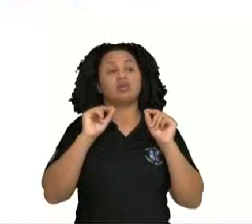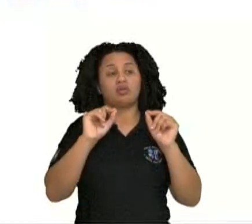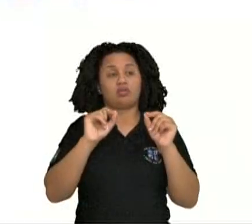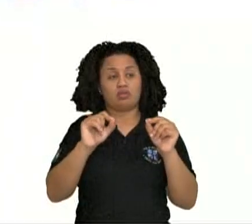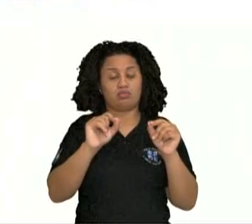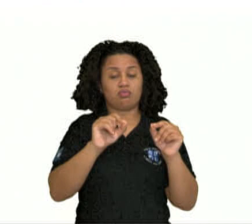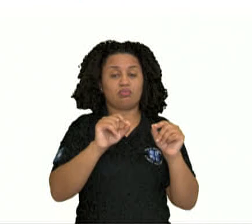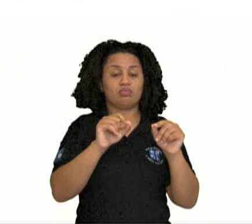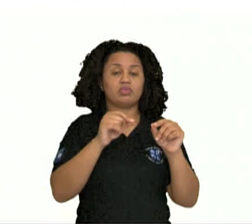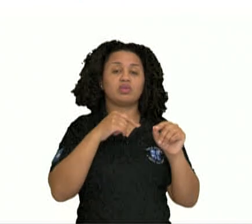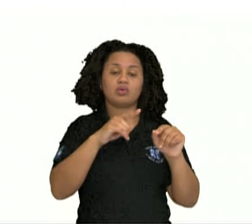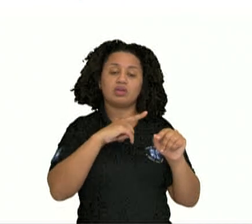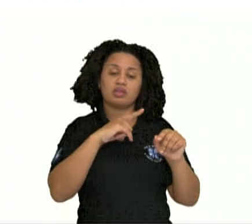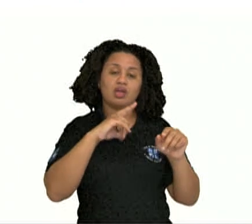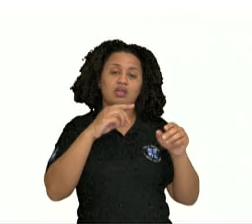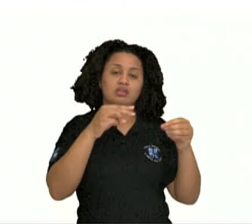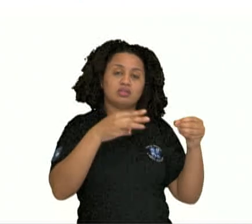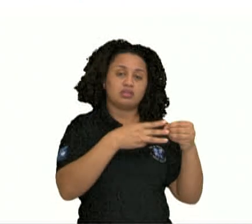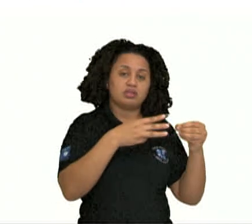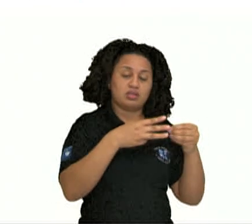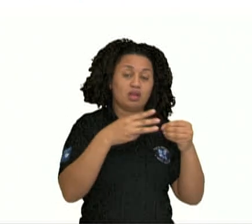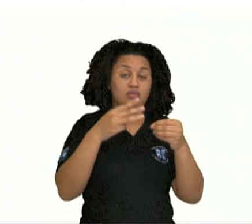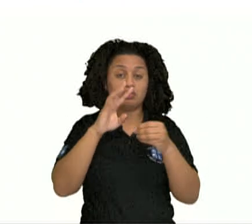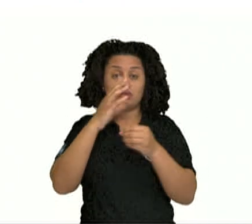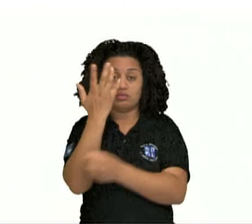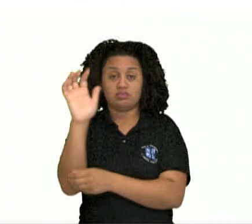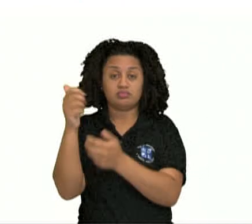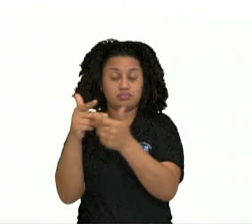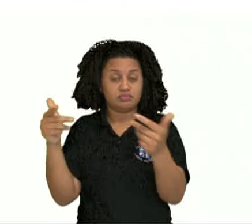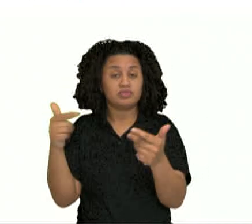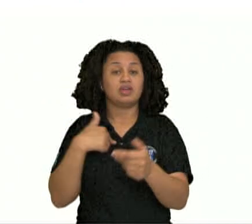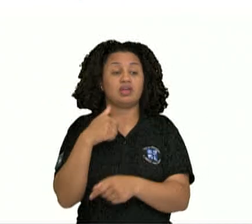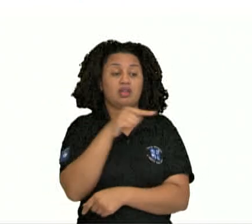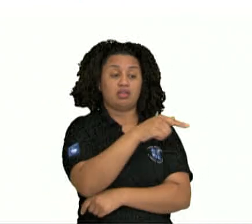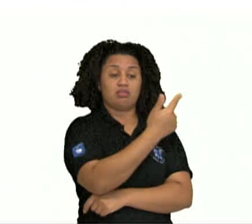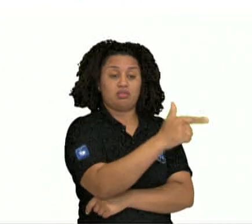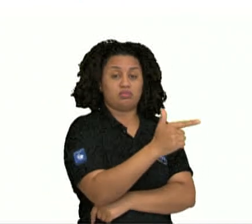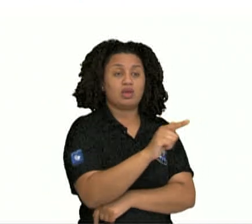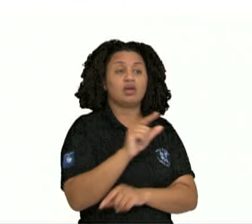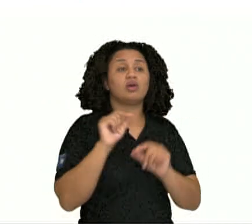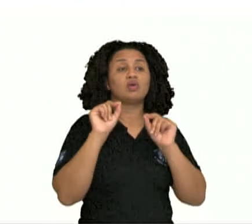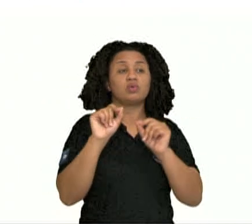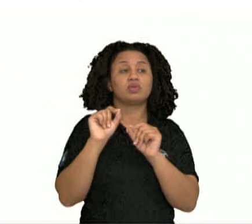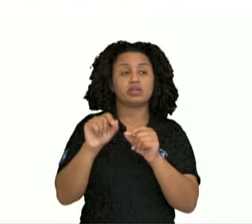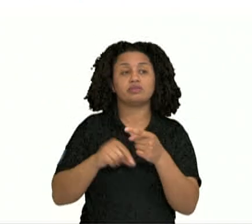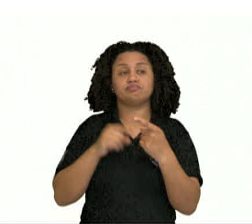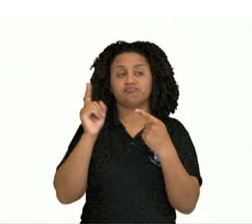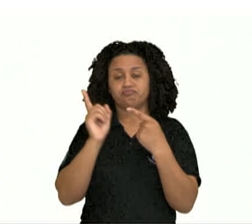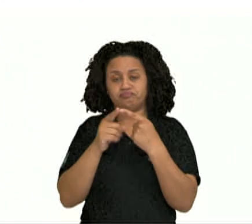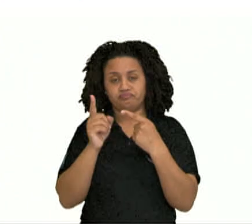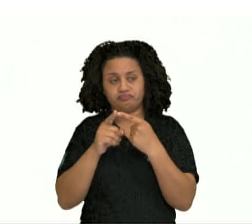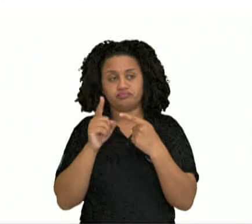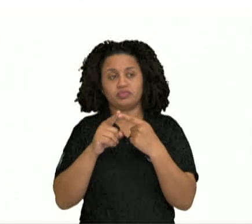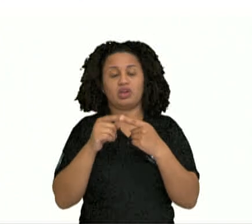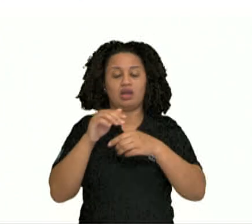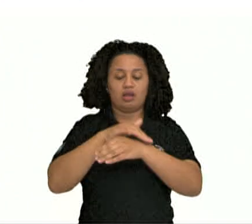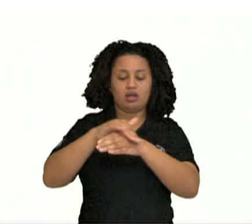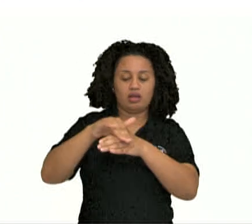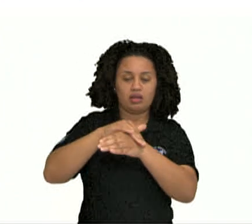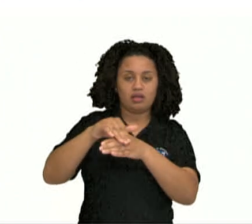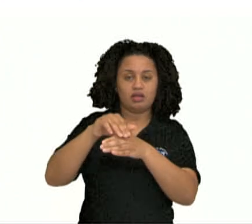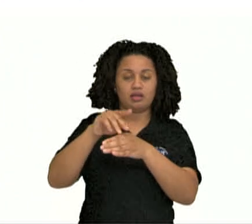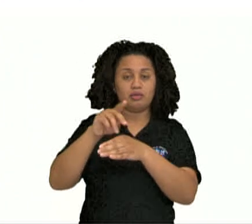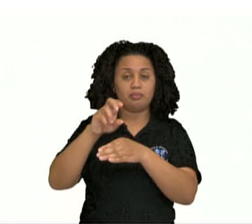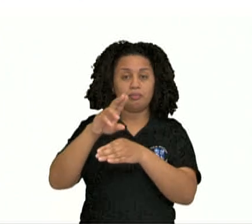temos as estruturas presentes na célula vegetal e que não aparece na célula animal são parede